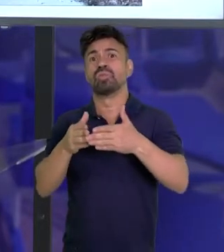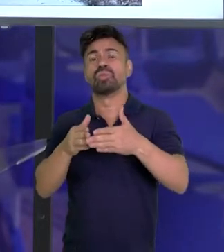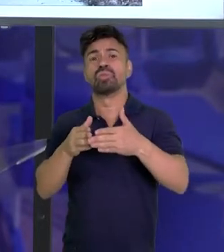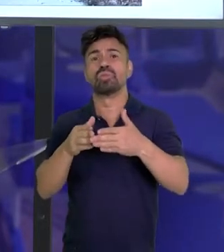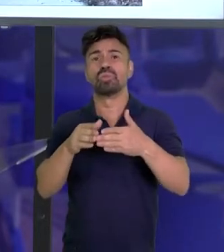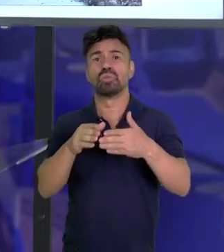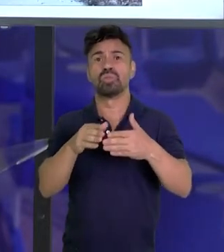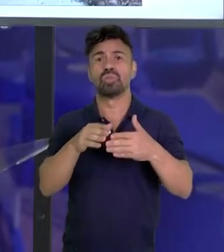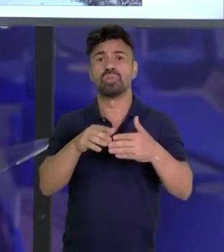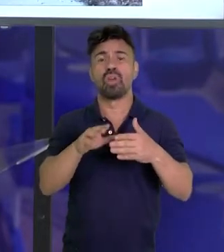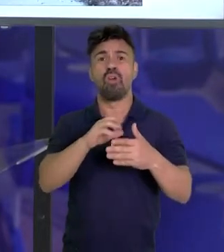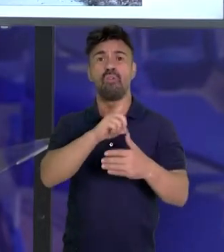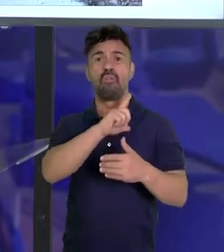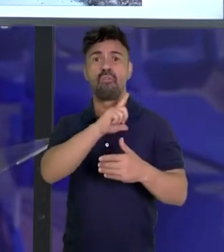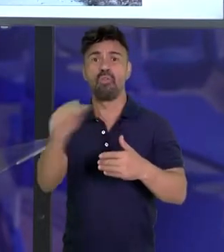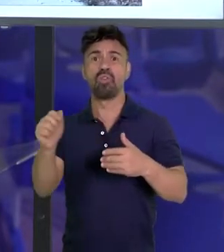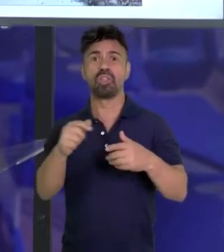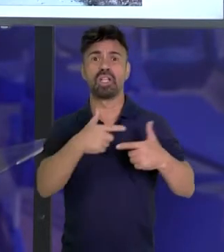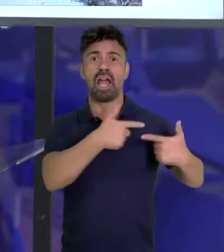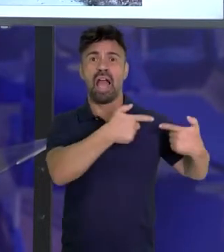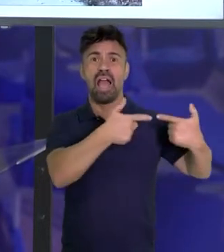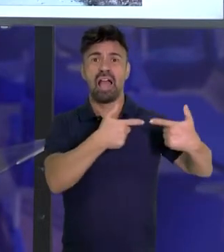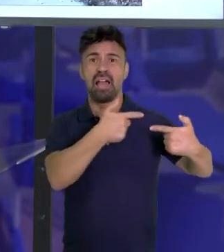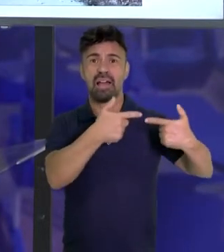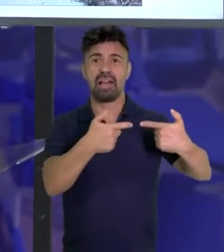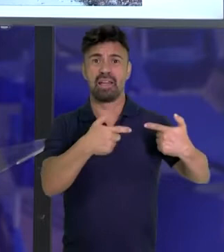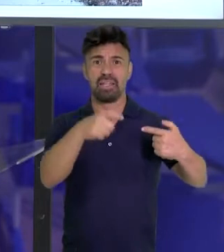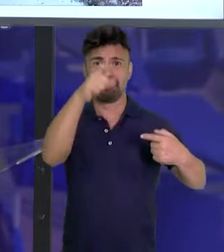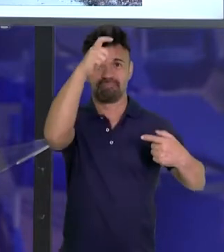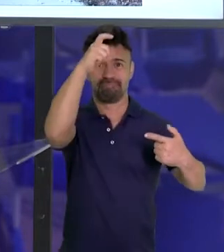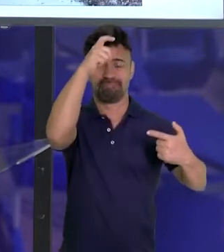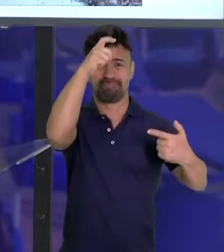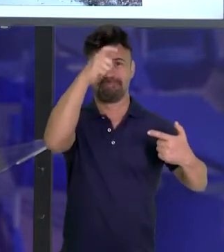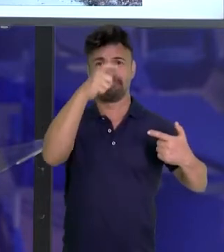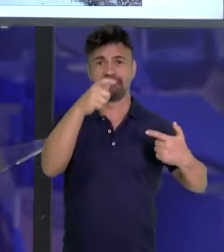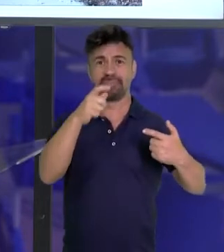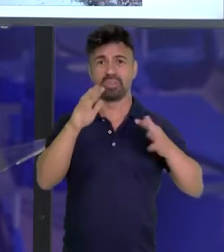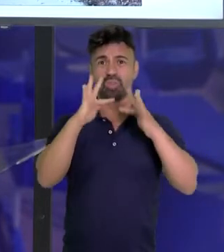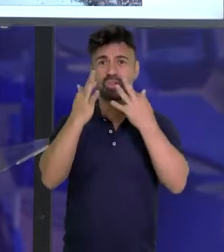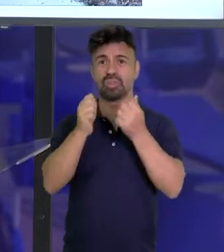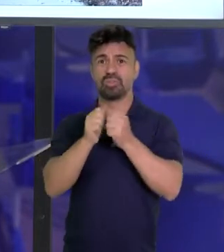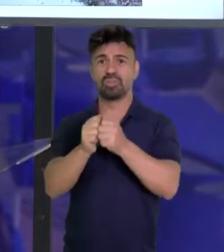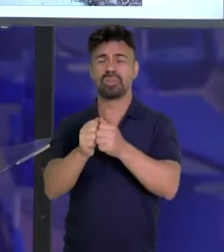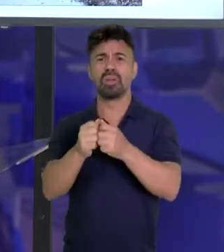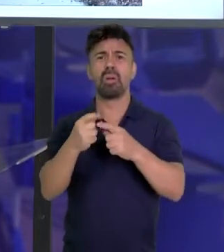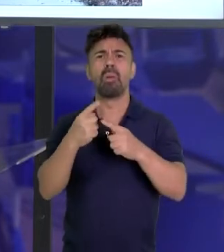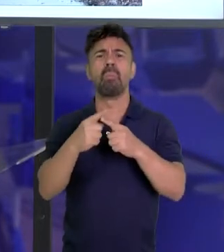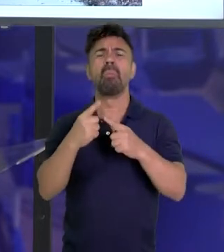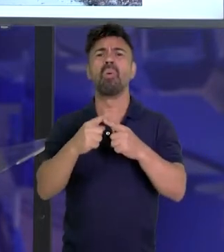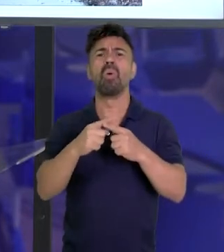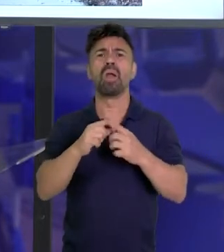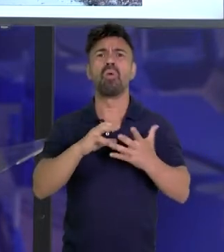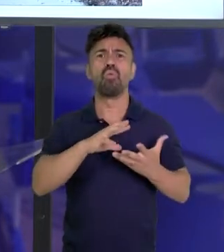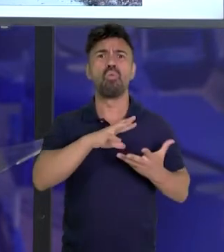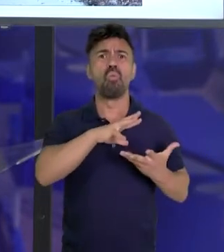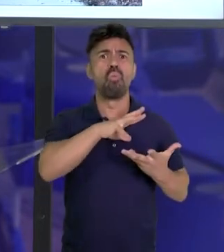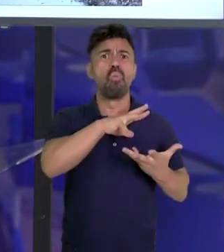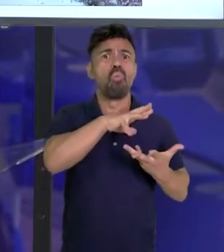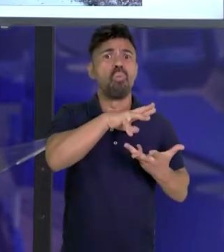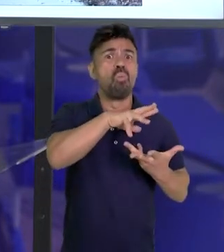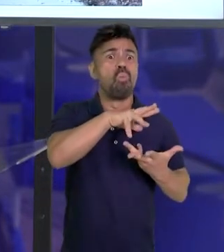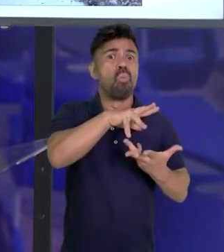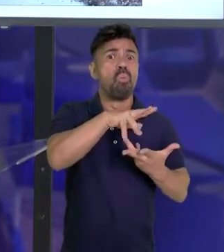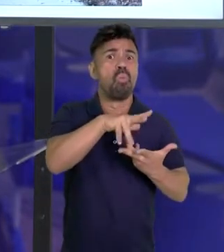rio, fugindo da guerra no seu país. Por que será que essa imagem circulou o mundo? Por que será que